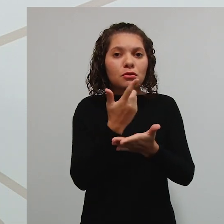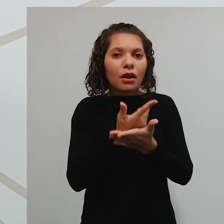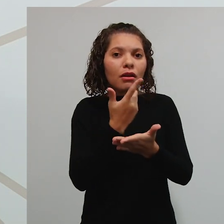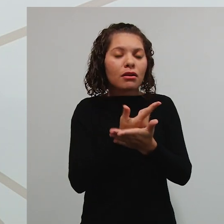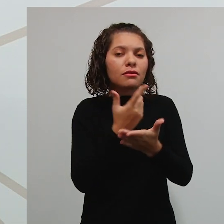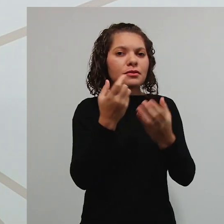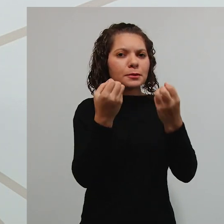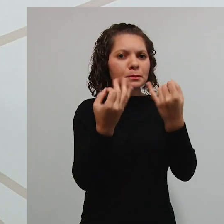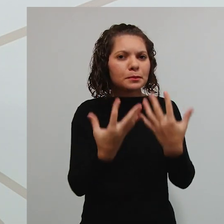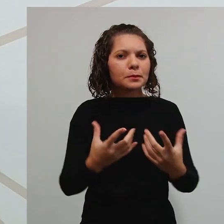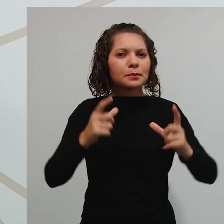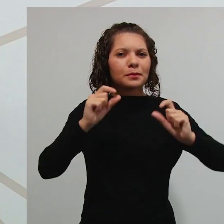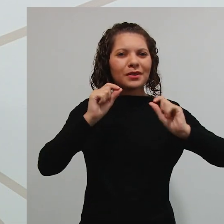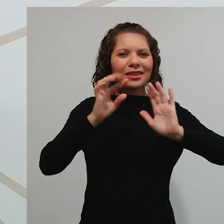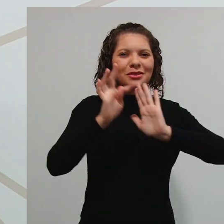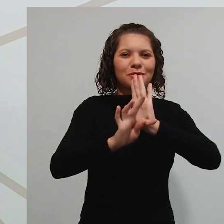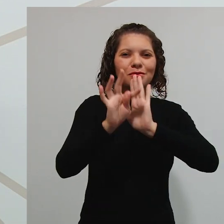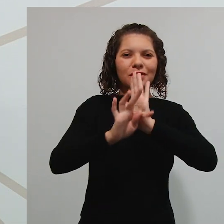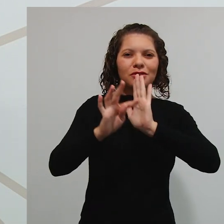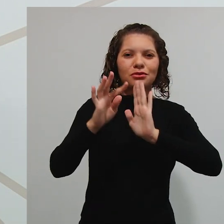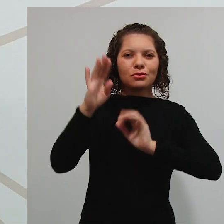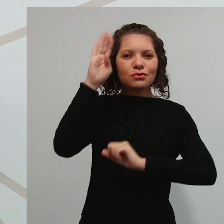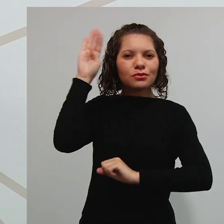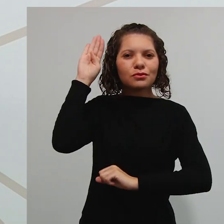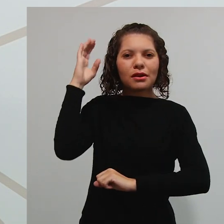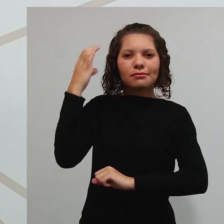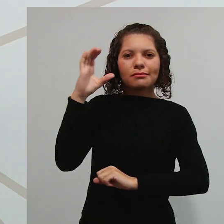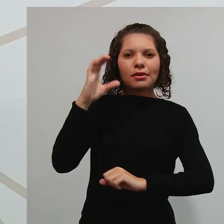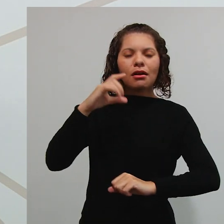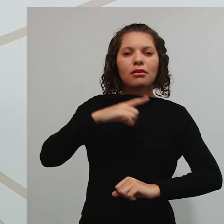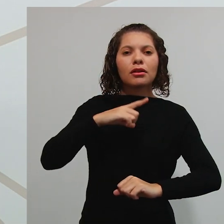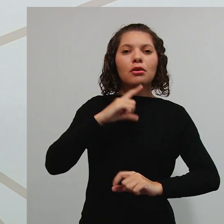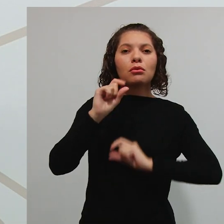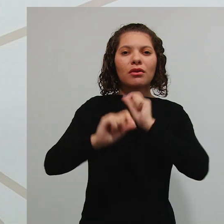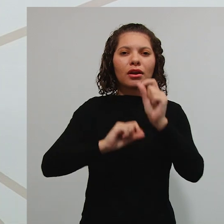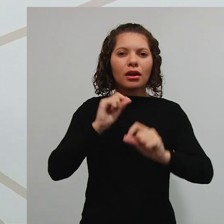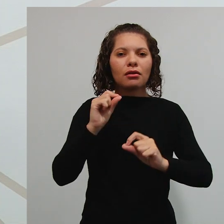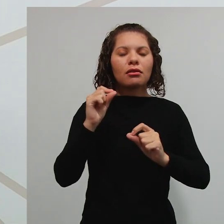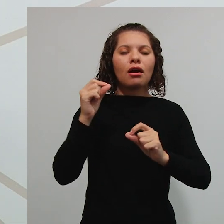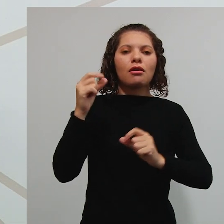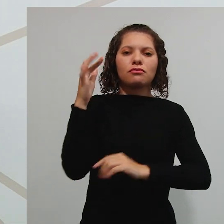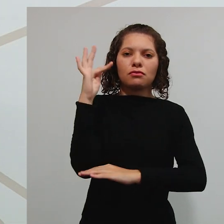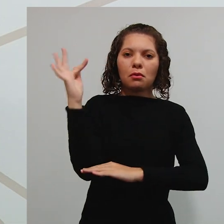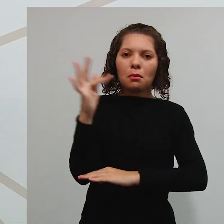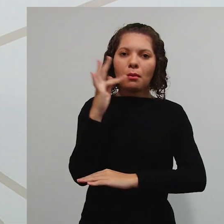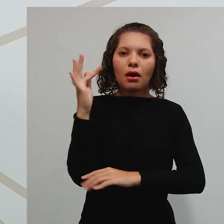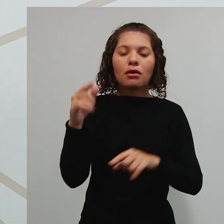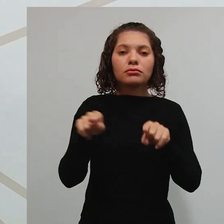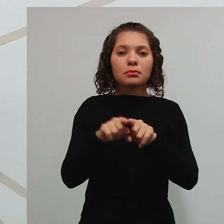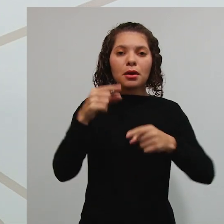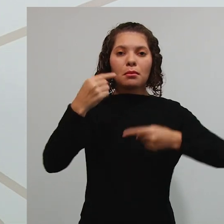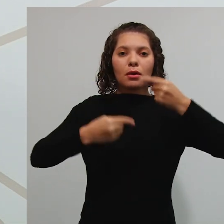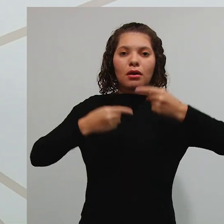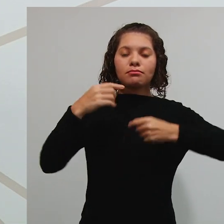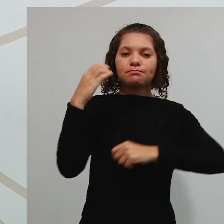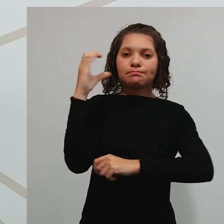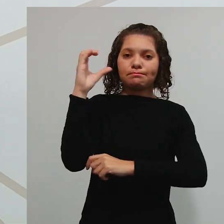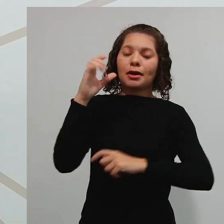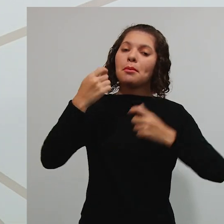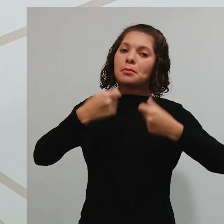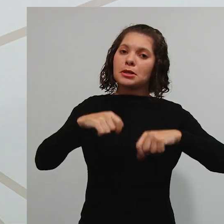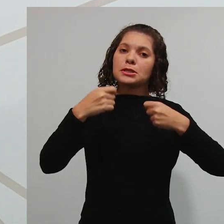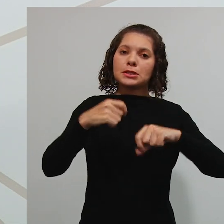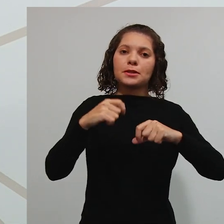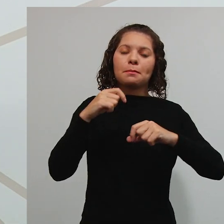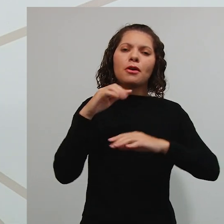texto acadêmico, um texto científico, ele tem duas grandes marcas, a qualidade formal, a qualidade política e científica.